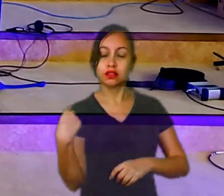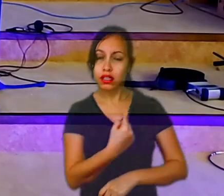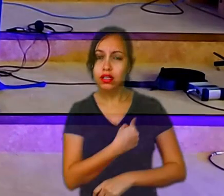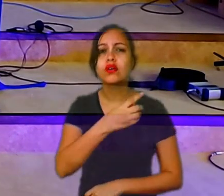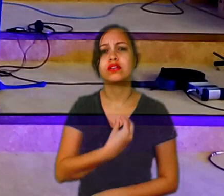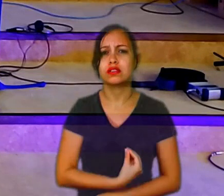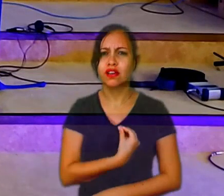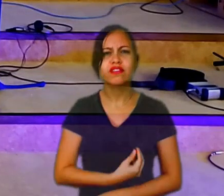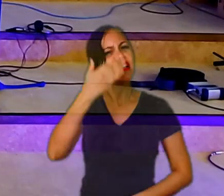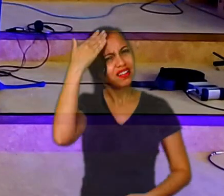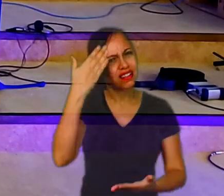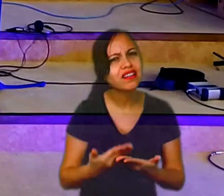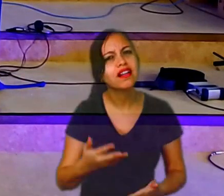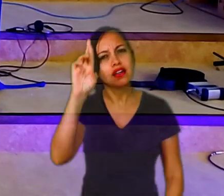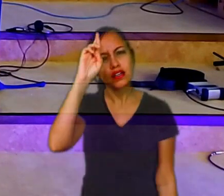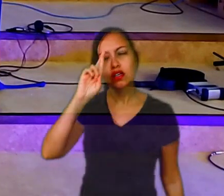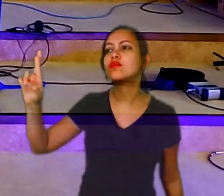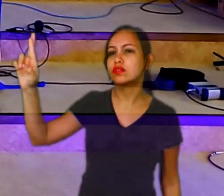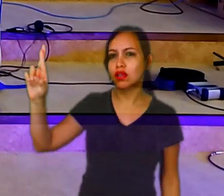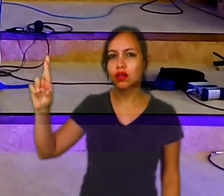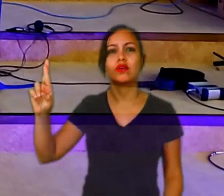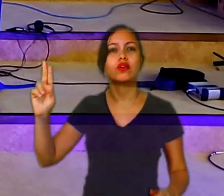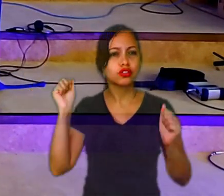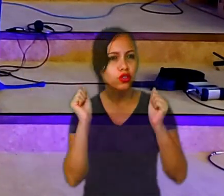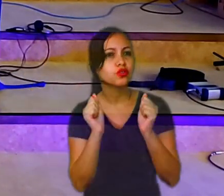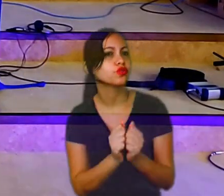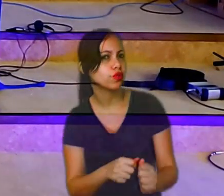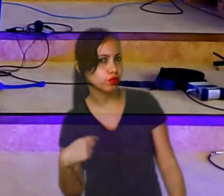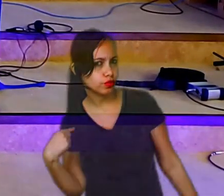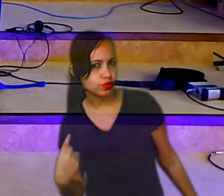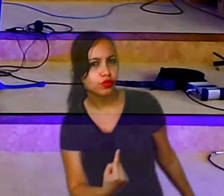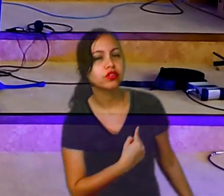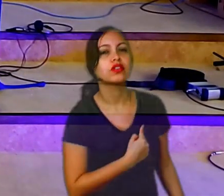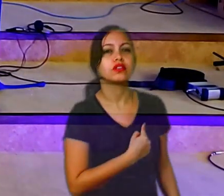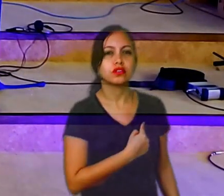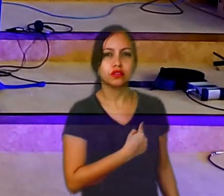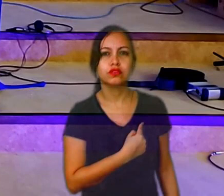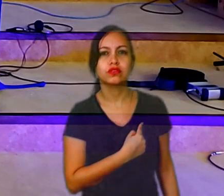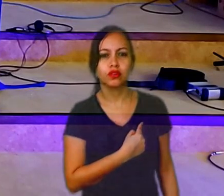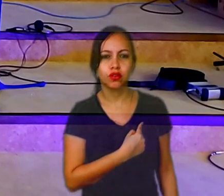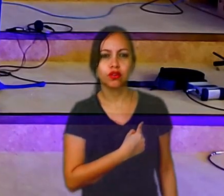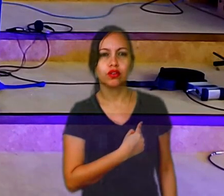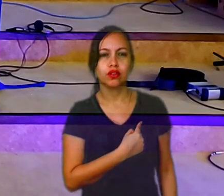barco. Creiam que o Senhor está conosco na nossa trajetória aqui